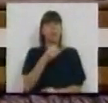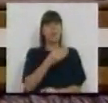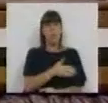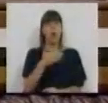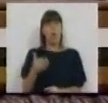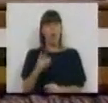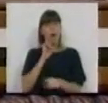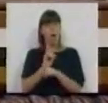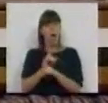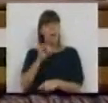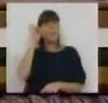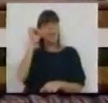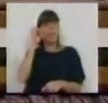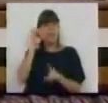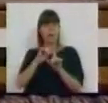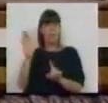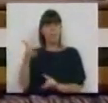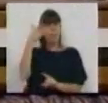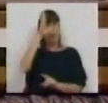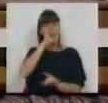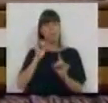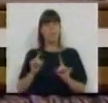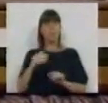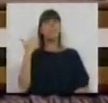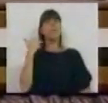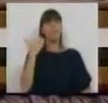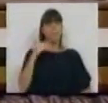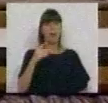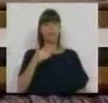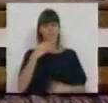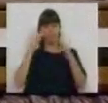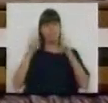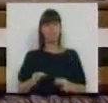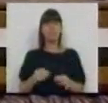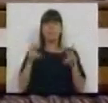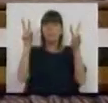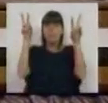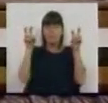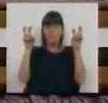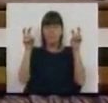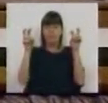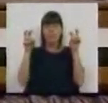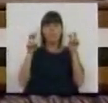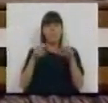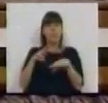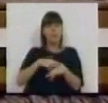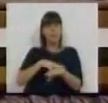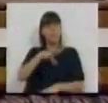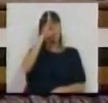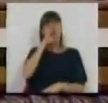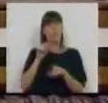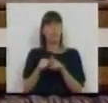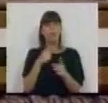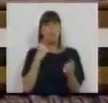2011, ainda antes de ser primeiro-ministro, Pedro Passos Coelho afirmava, e cito, que os membros do